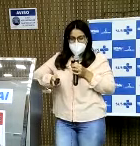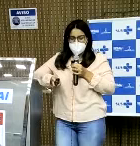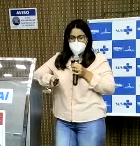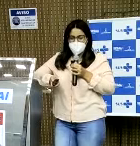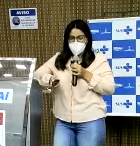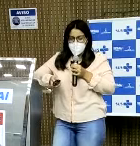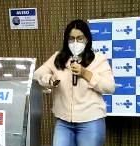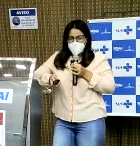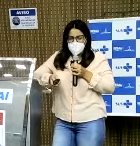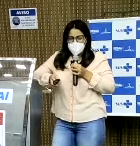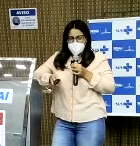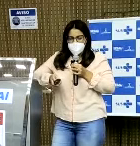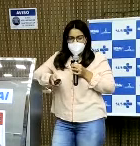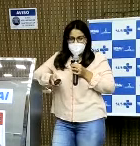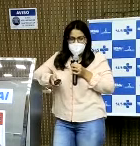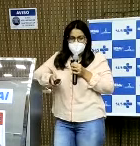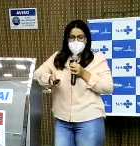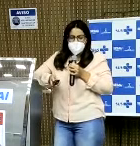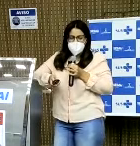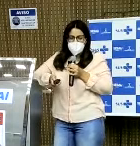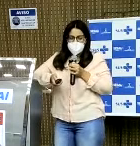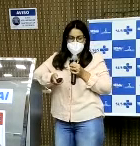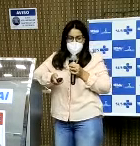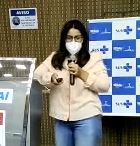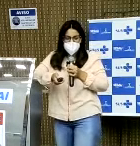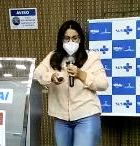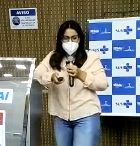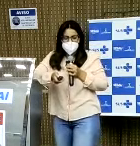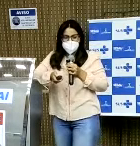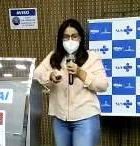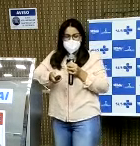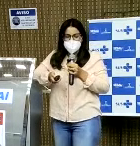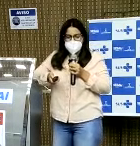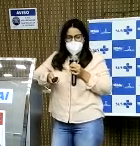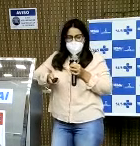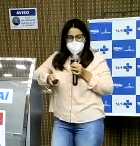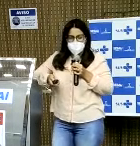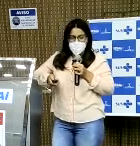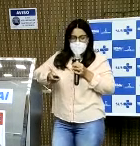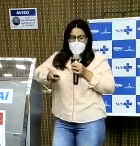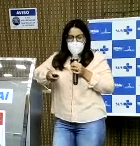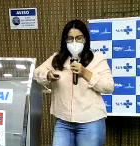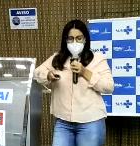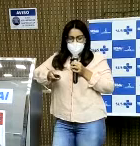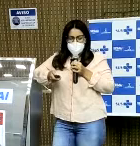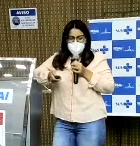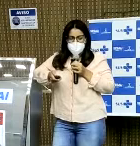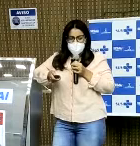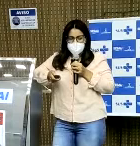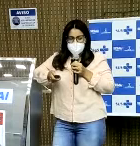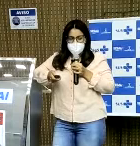Consulta farmacêutica, programa do controle do tabagismo. Programação meta, consultas farmacêuticas na atenção básica. 8